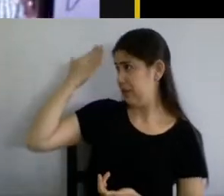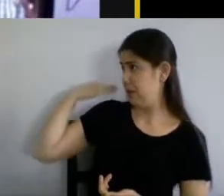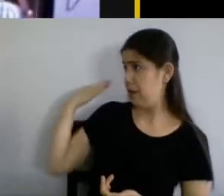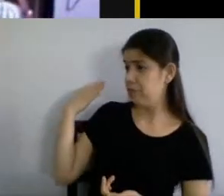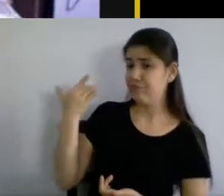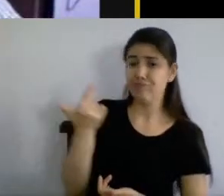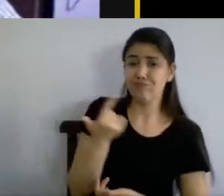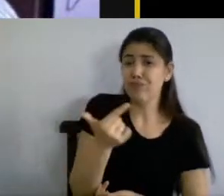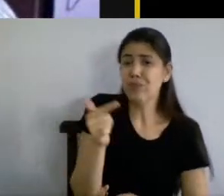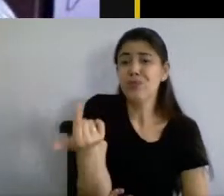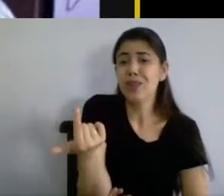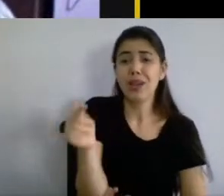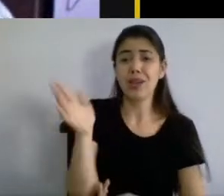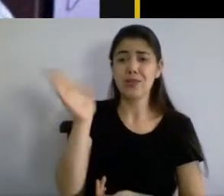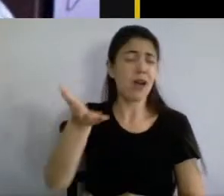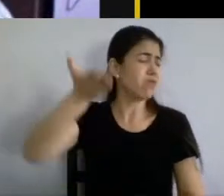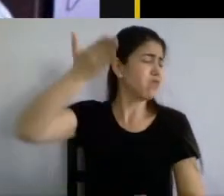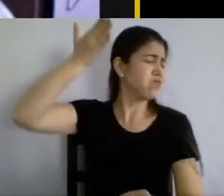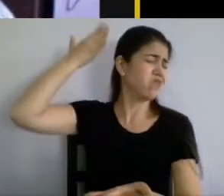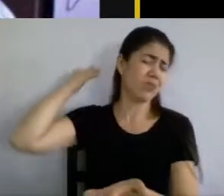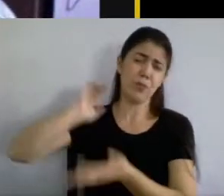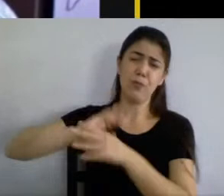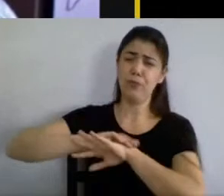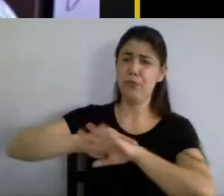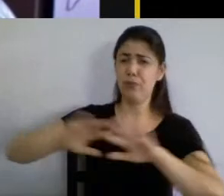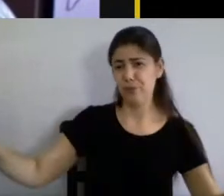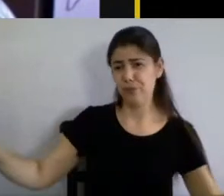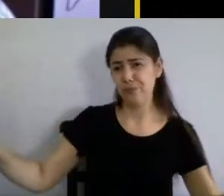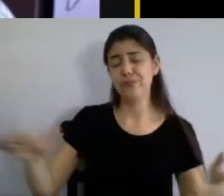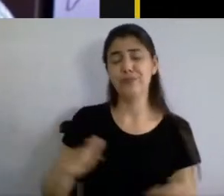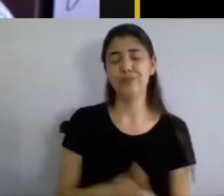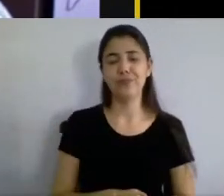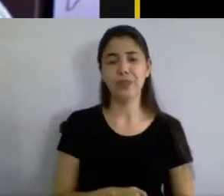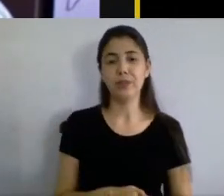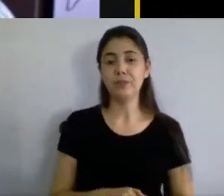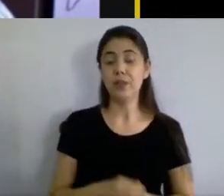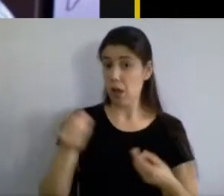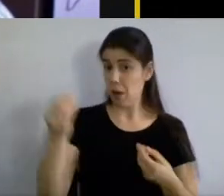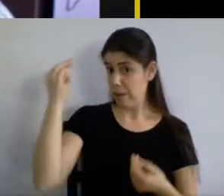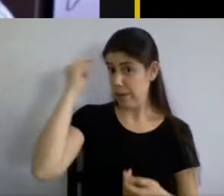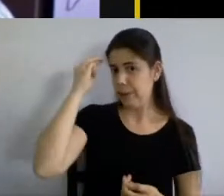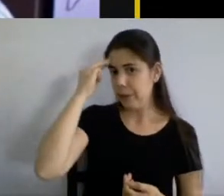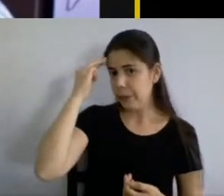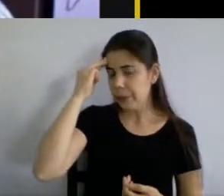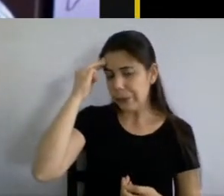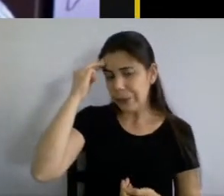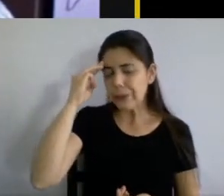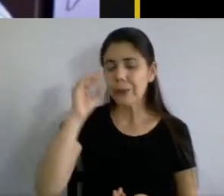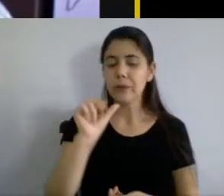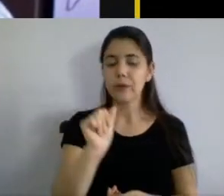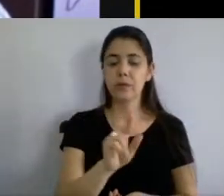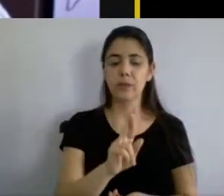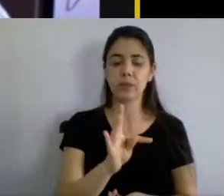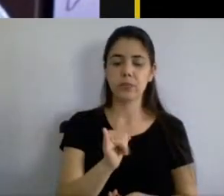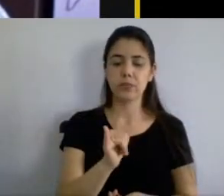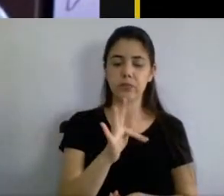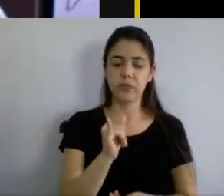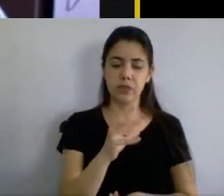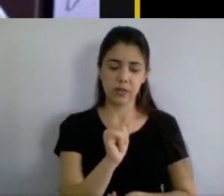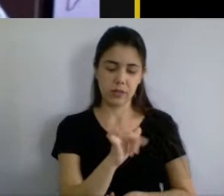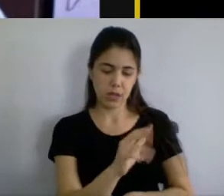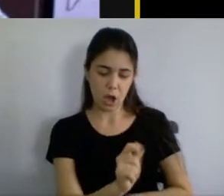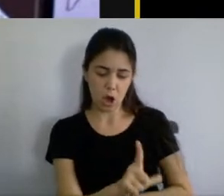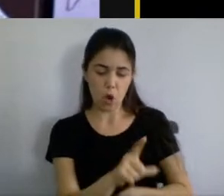que a memória artificial dos lugares, ela se opõe à morte, ela representa de